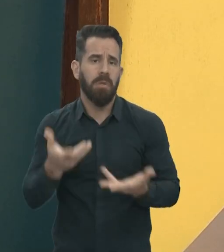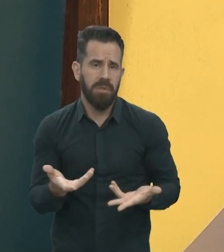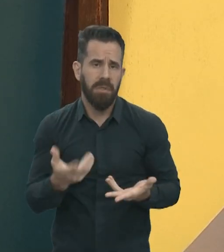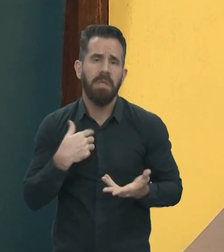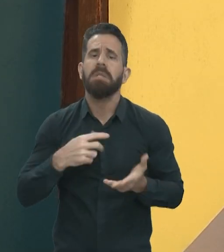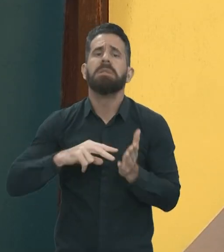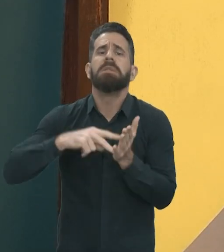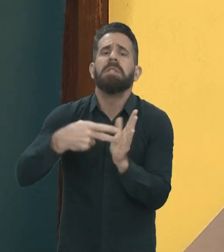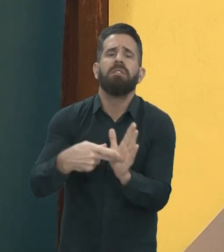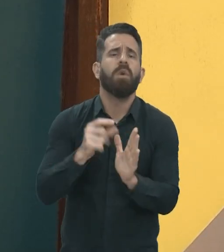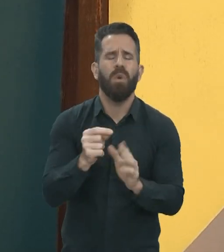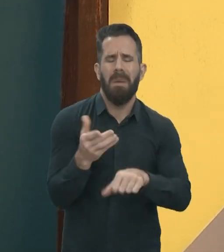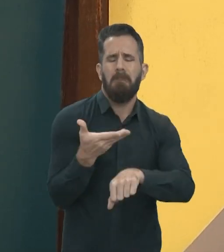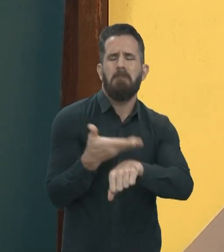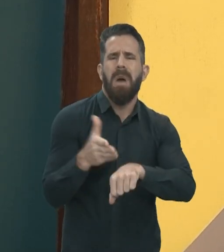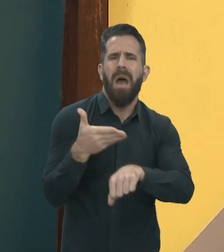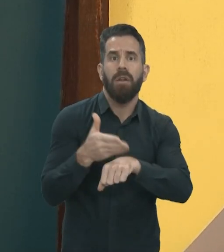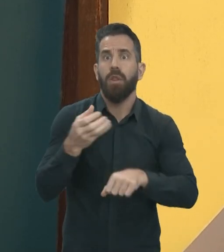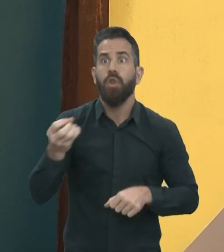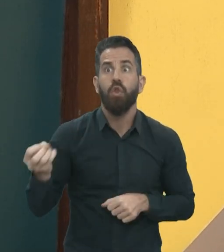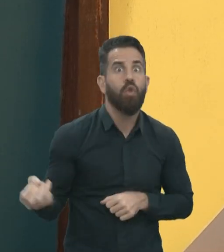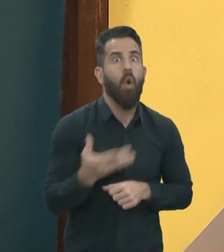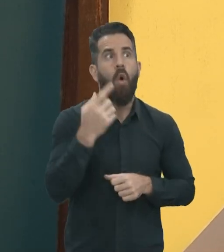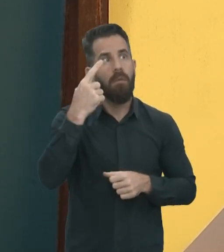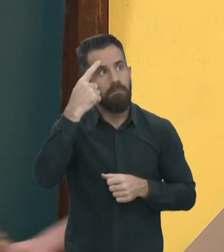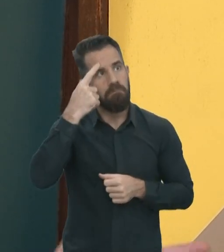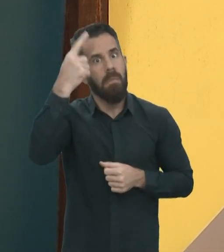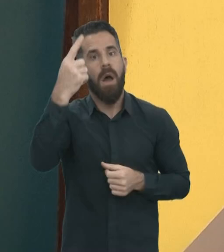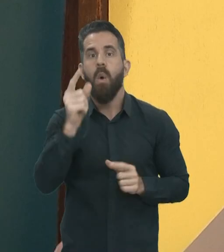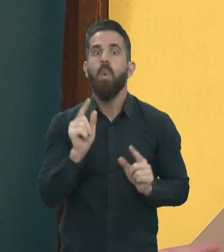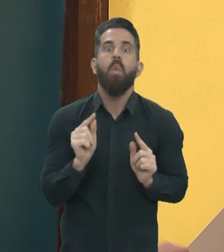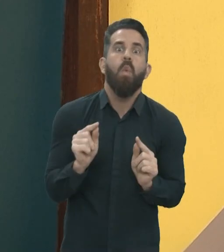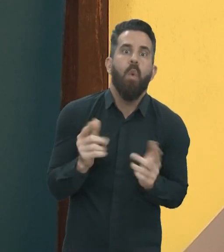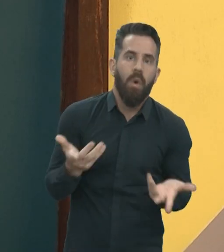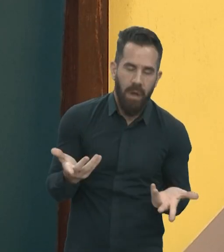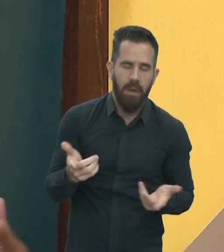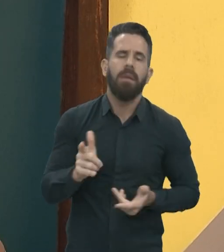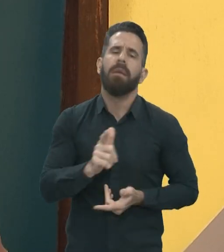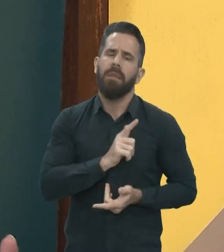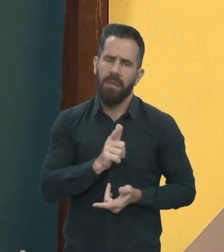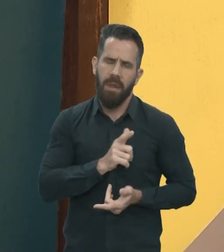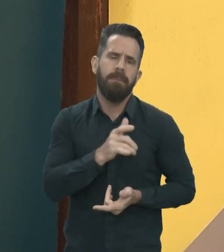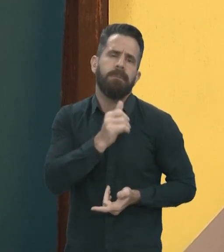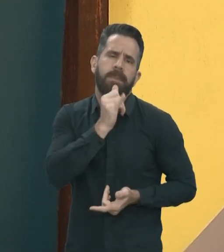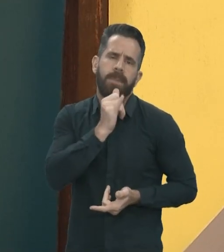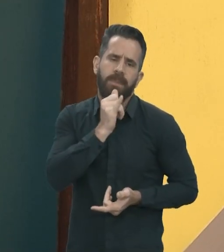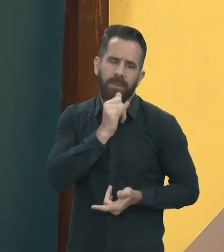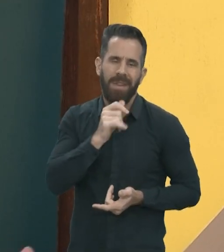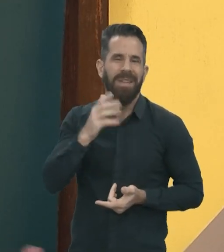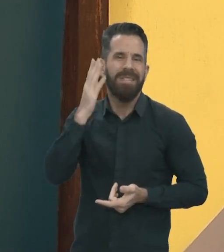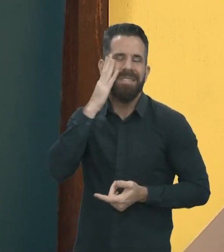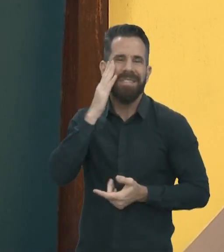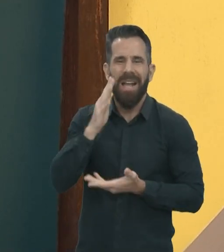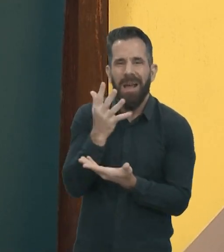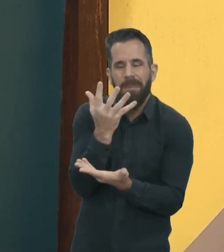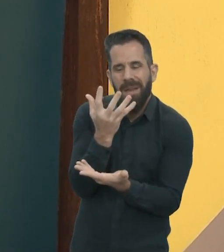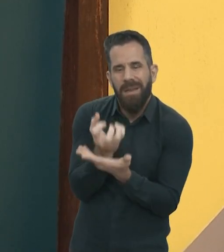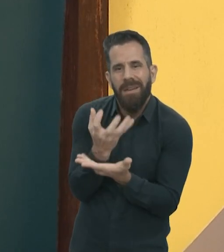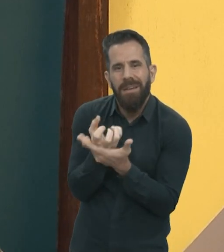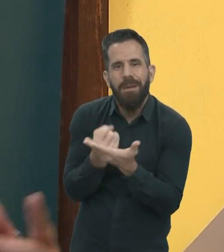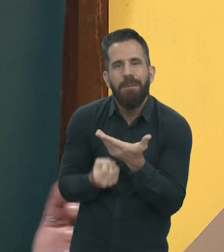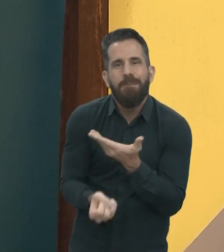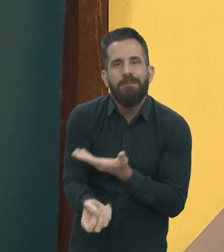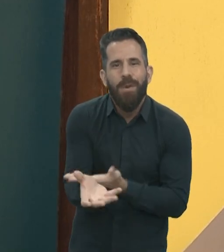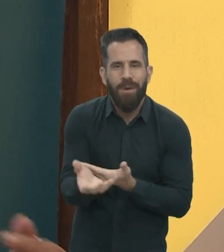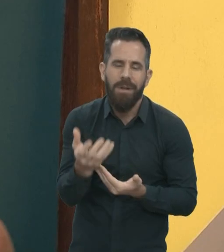práticas inovadoras, por exemplo, tanto na graduação como na pós-graduação? Nós temos diferentes coletivos já trabalhando com podcasts. Olha que coisa